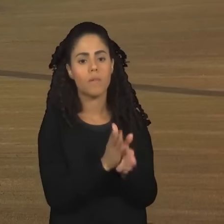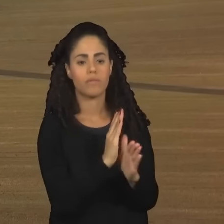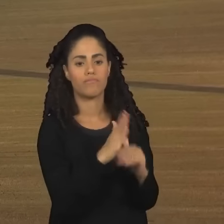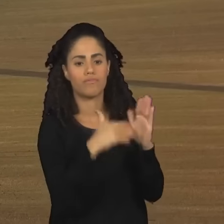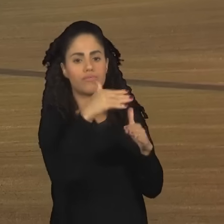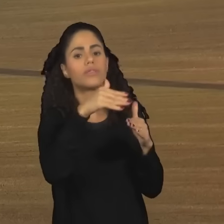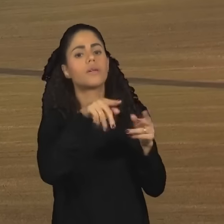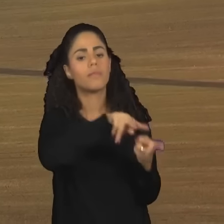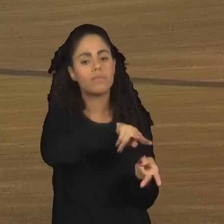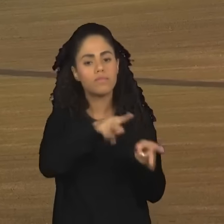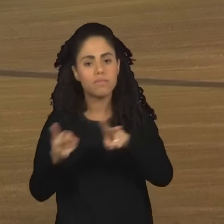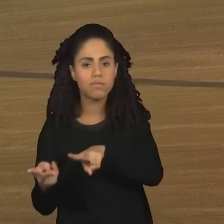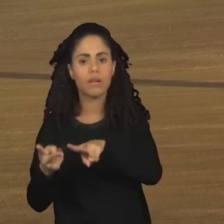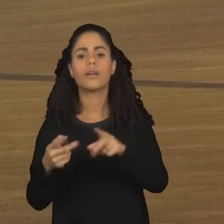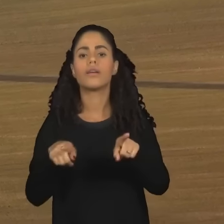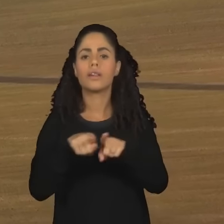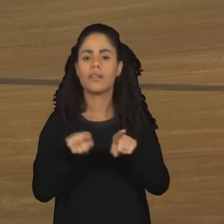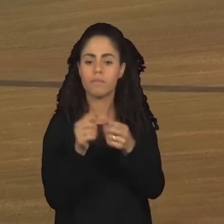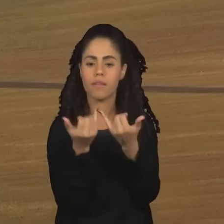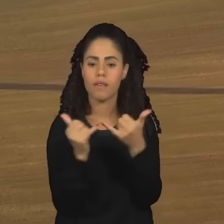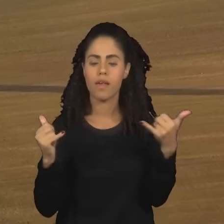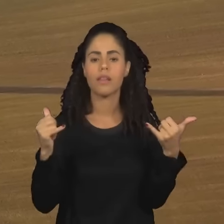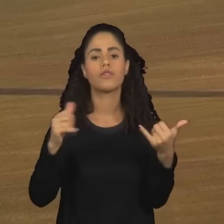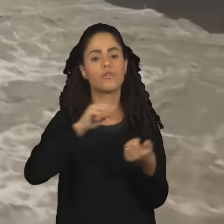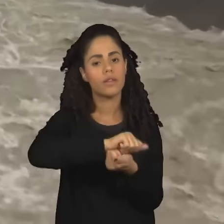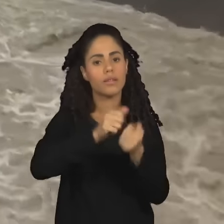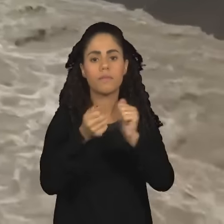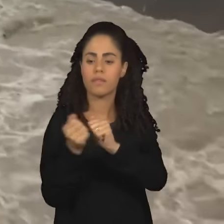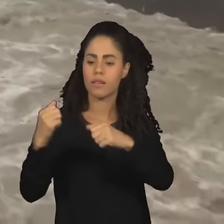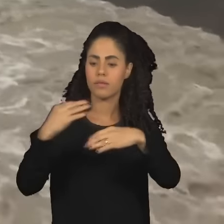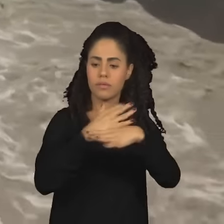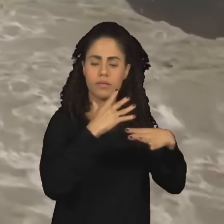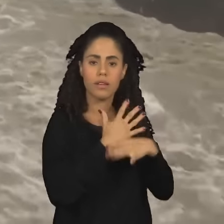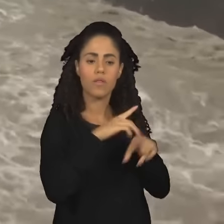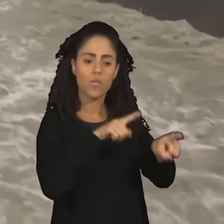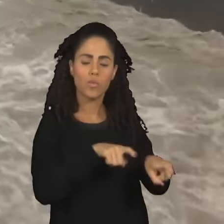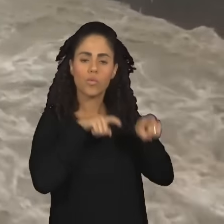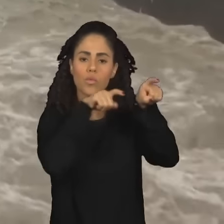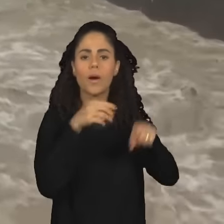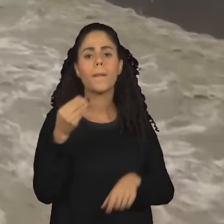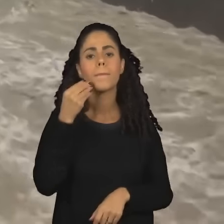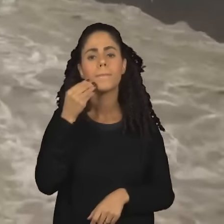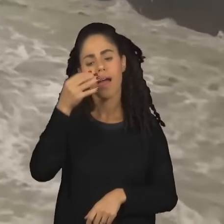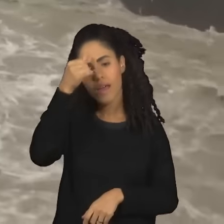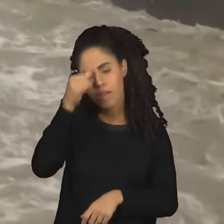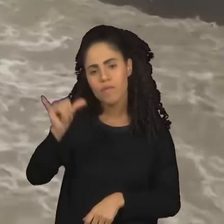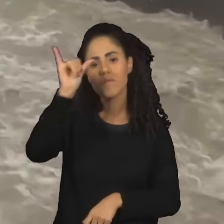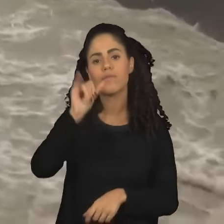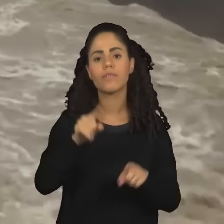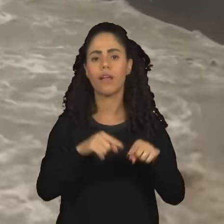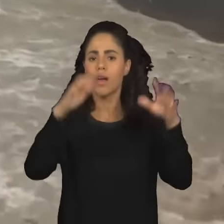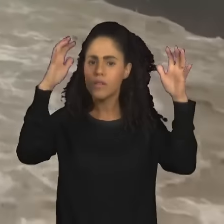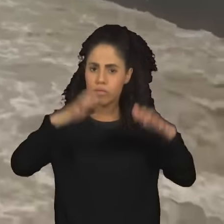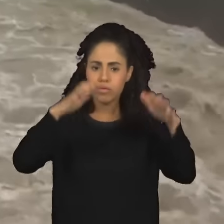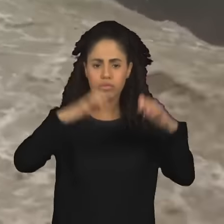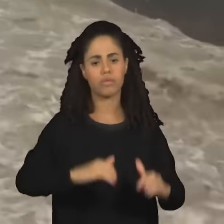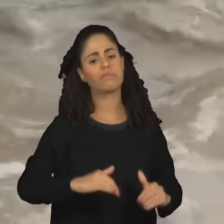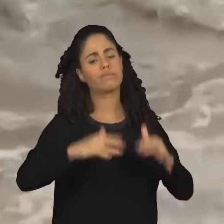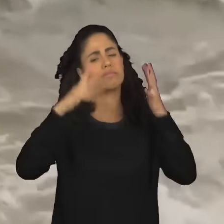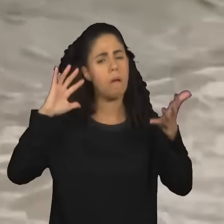mudar fontes energéticas e adaptar cidades e zonas rurais para se prevenir dos danos de